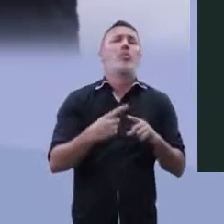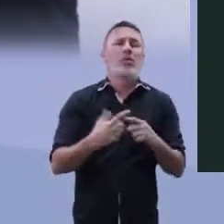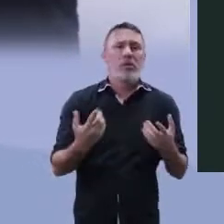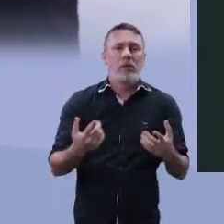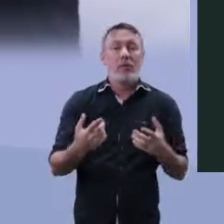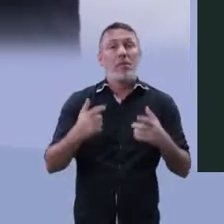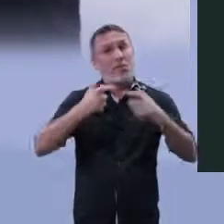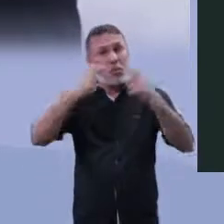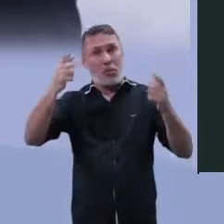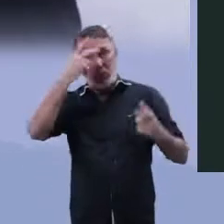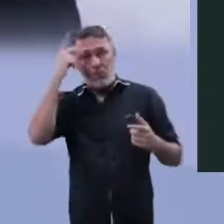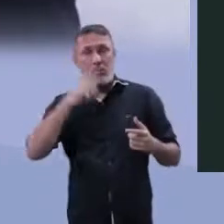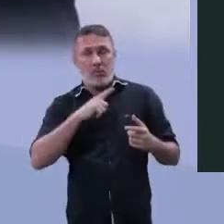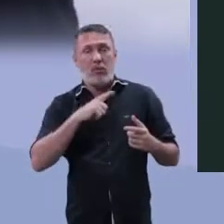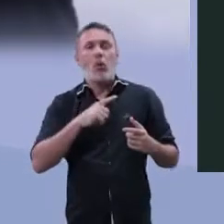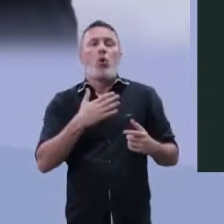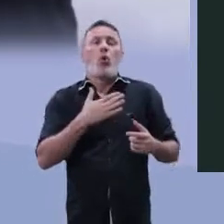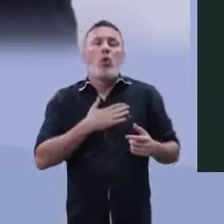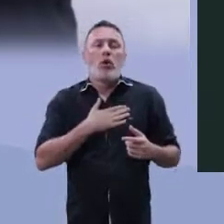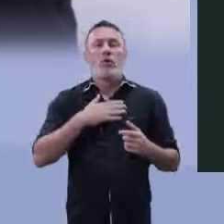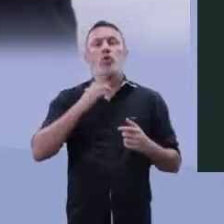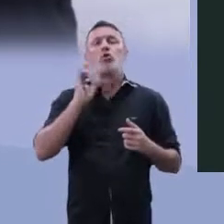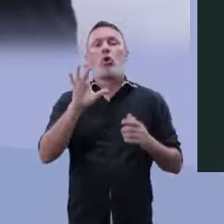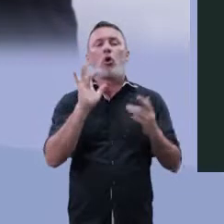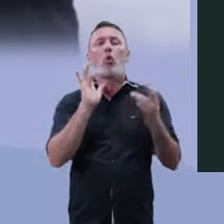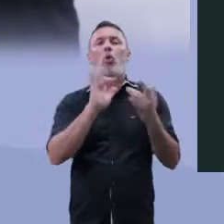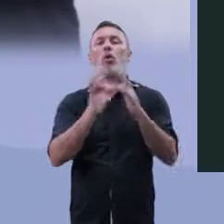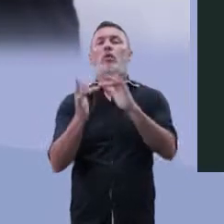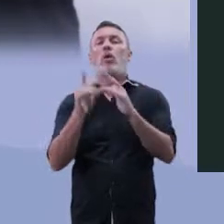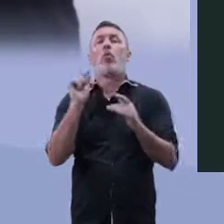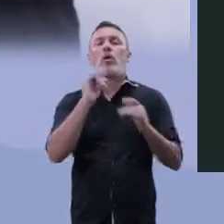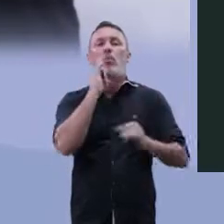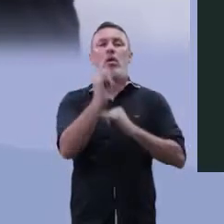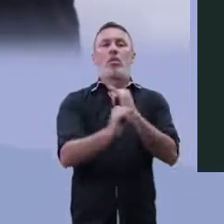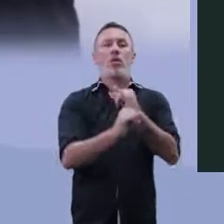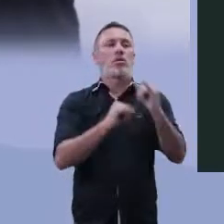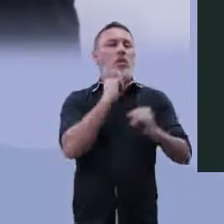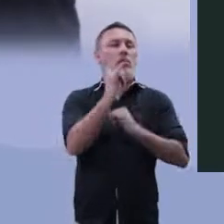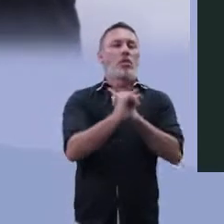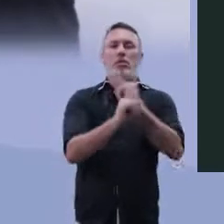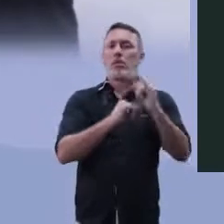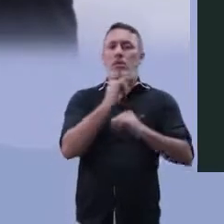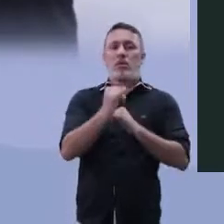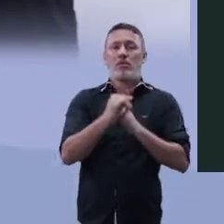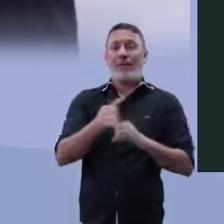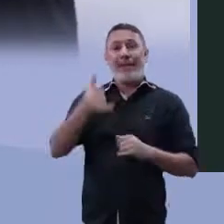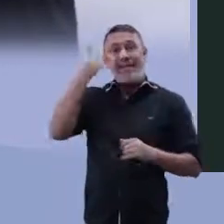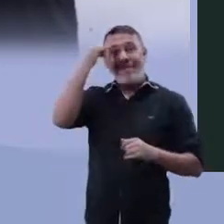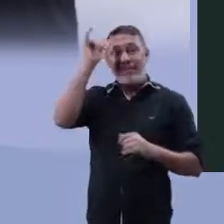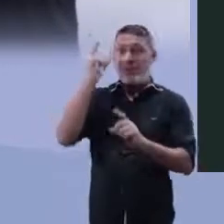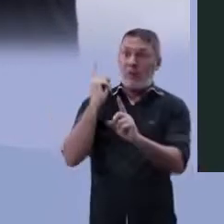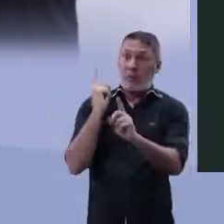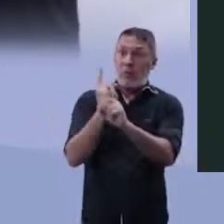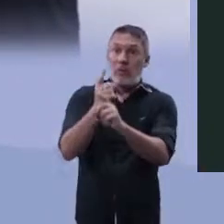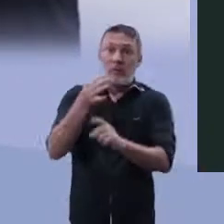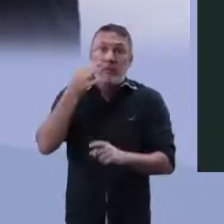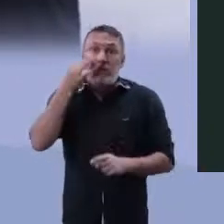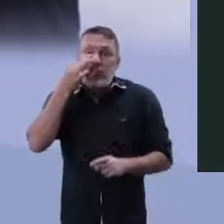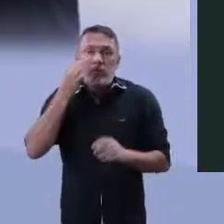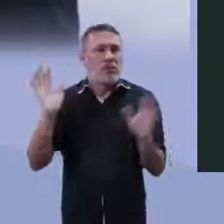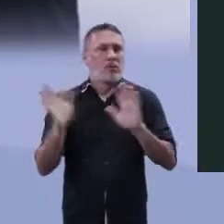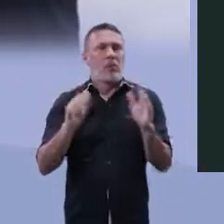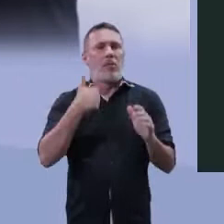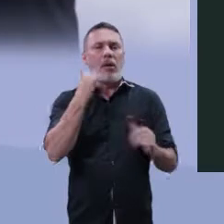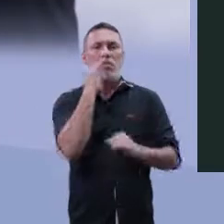que eu quero dizer com isso? Que muita gente prefere manter contato com outros indivíduos tão somente